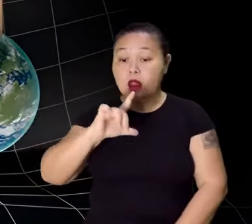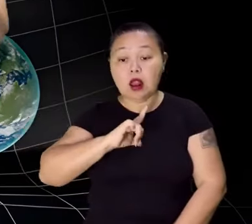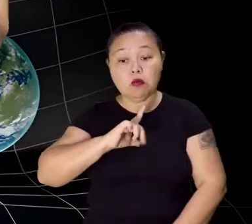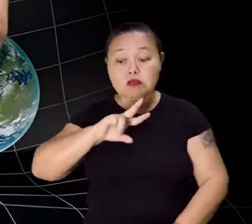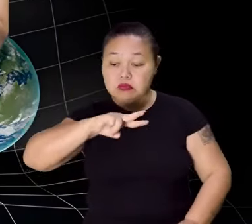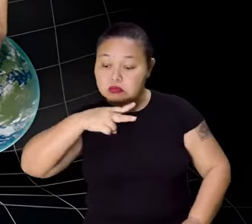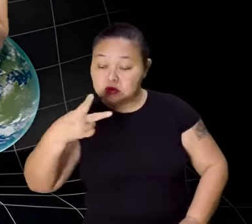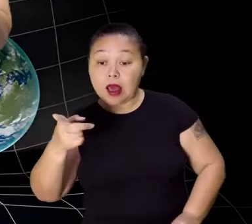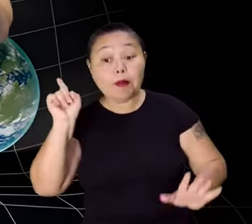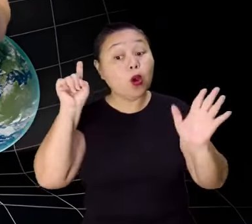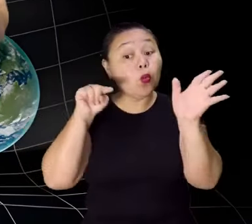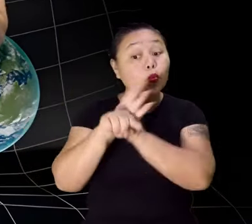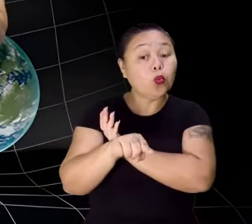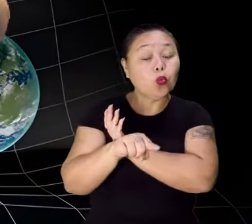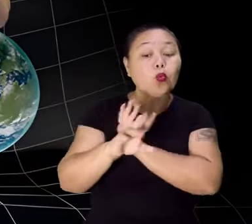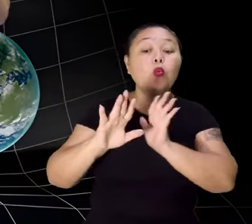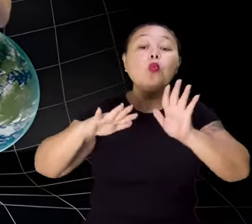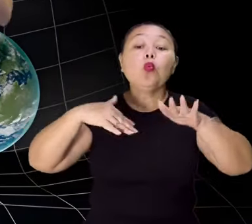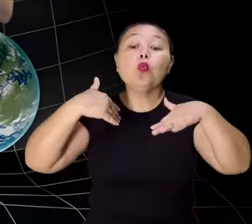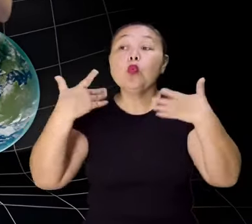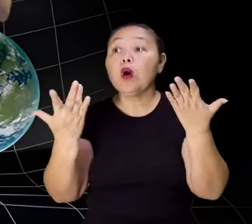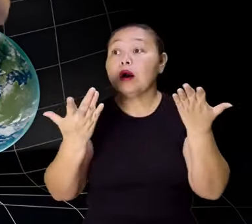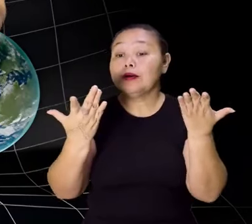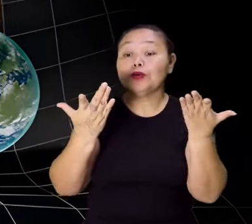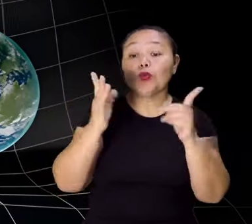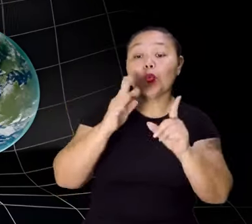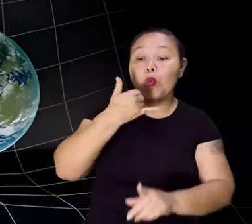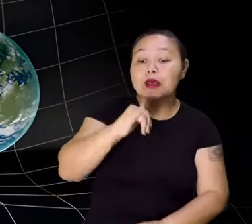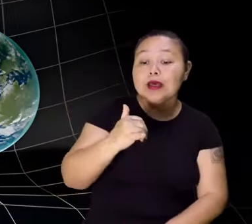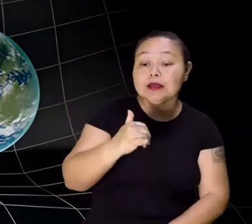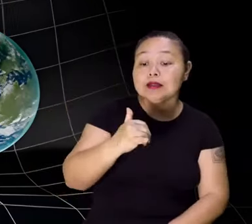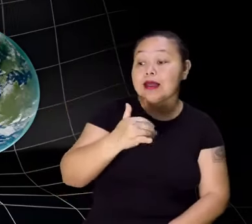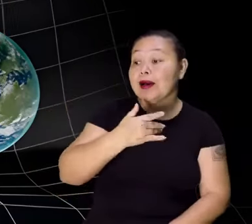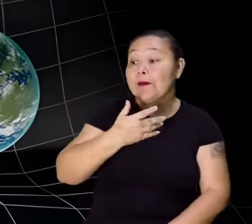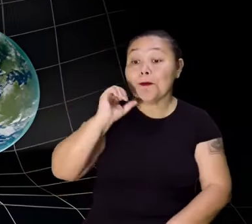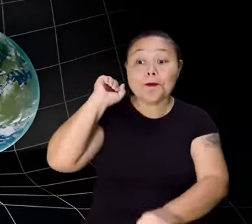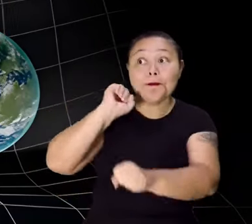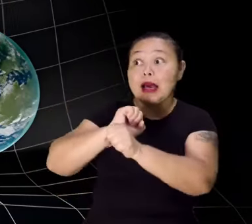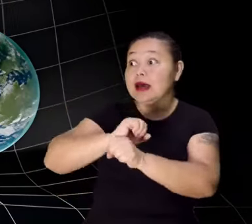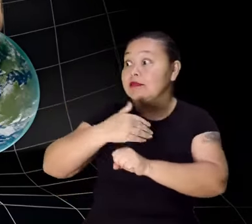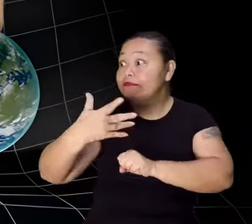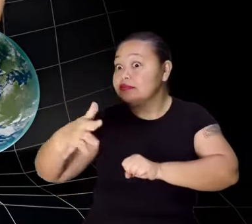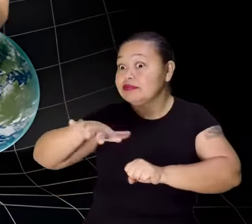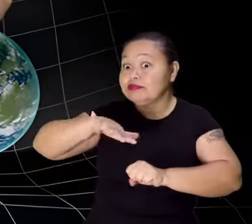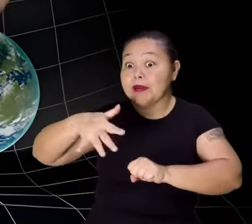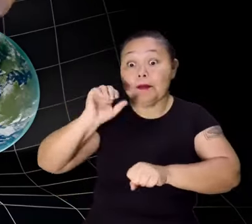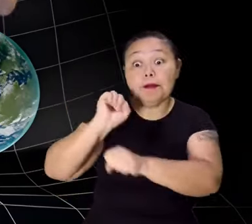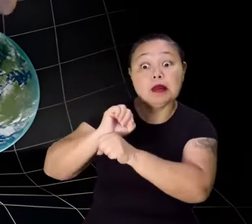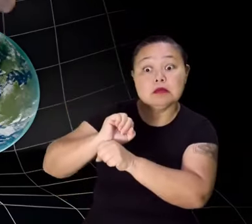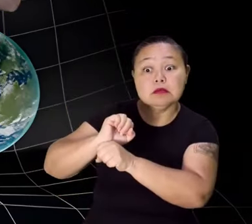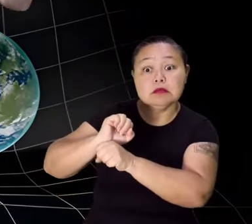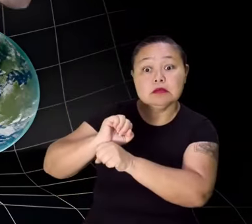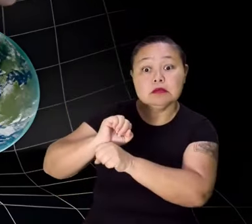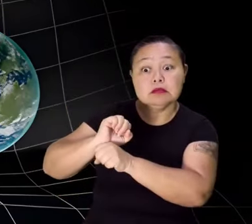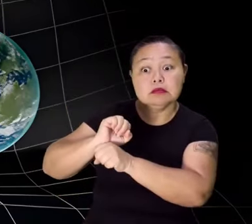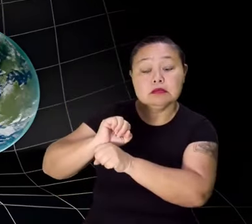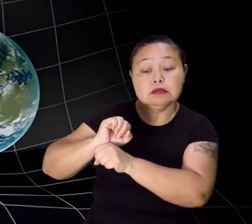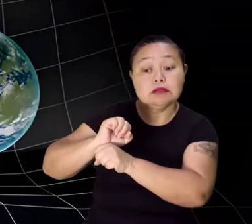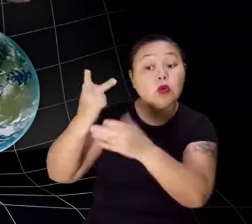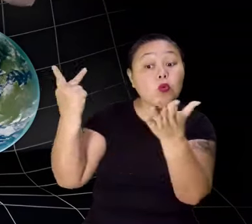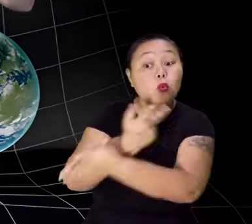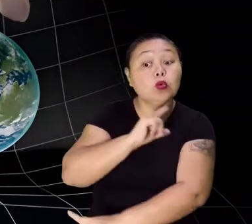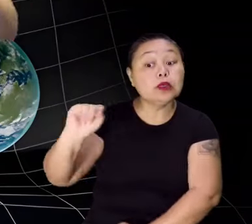Mas qual é a pergunta ali? Quando essa energia térmica para, assim, de transitar, ocorreu aquele negócio ali, olha o que